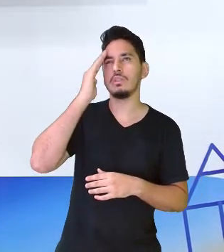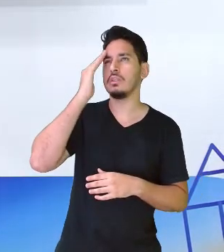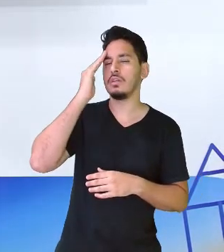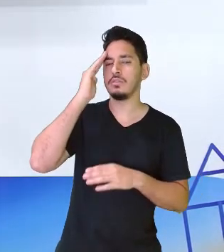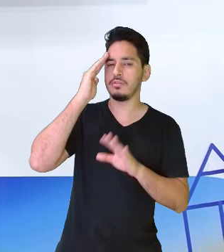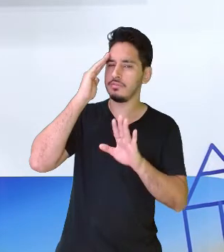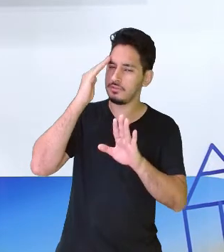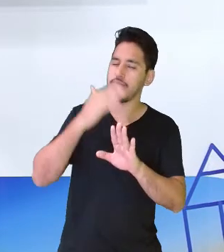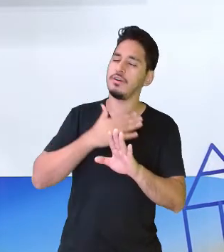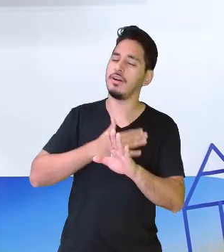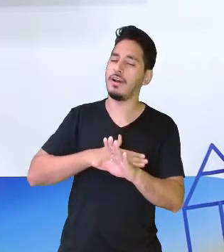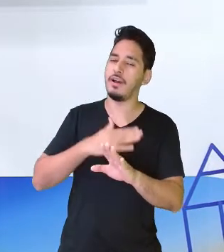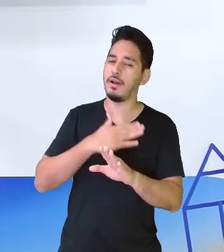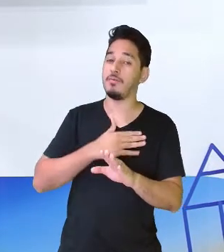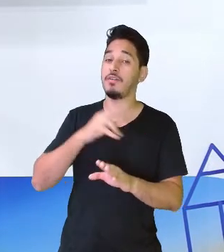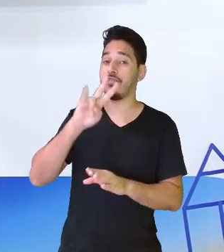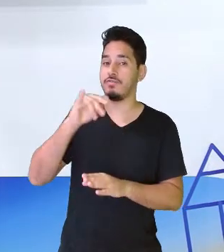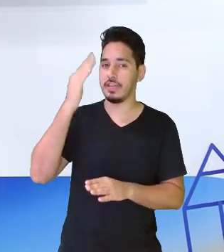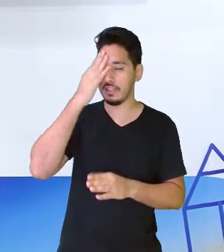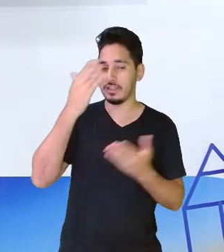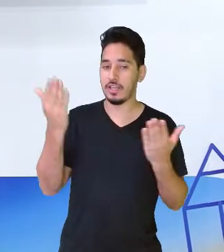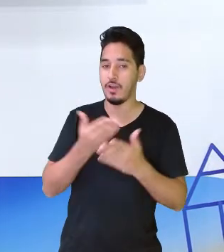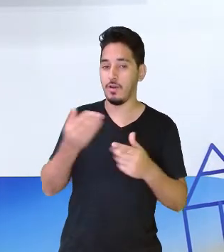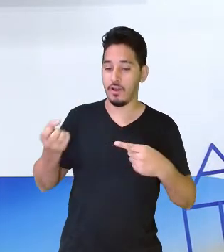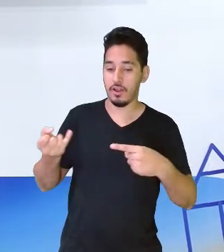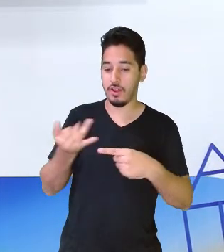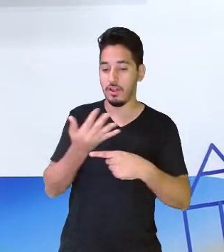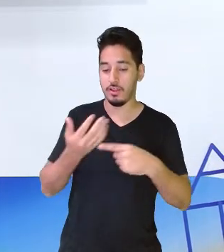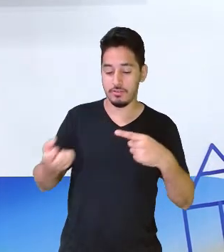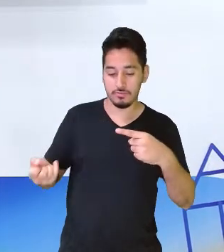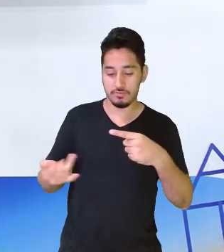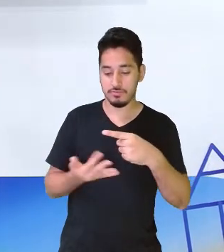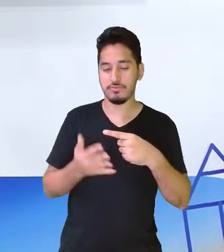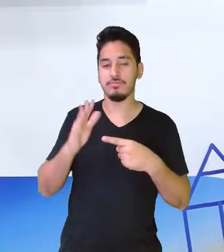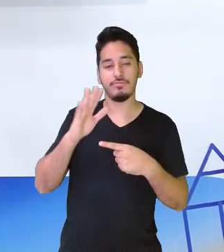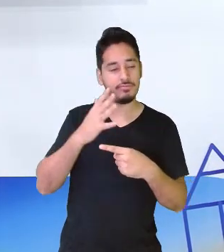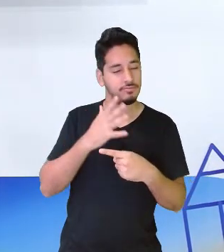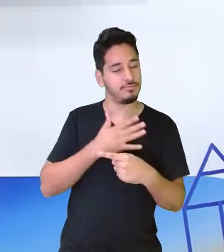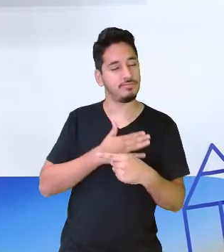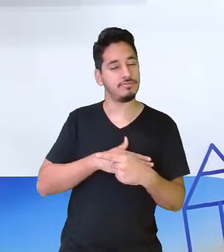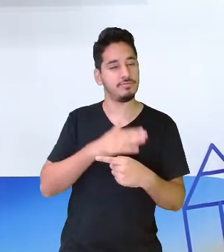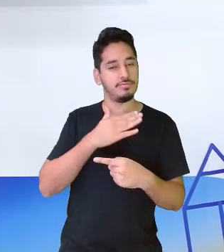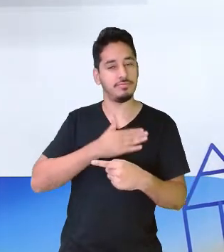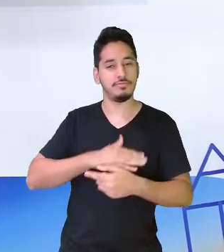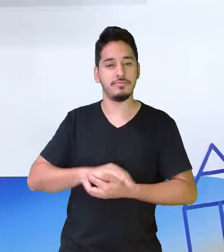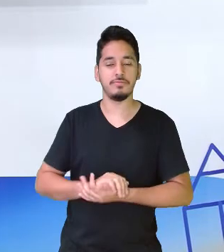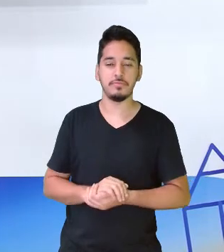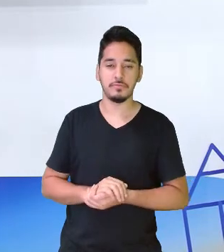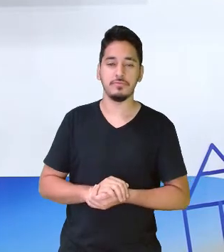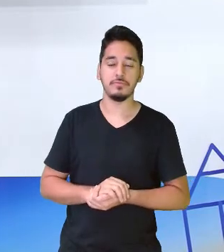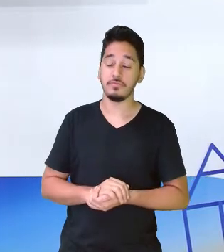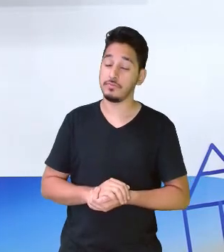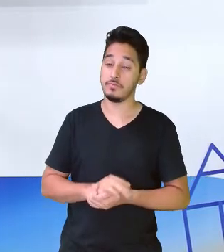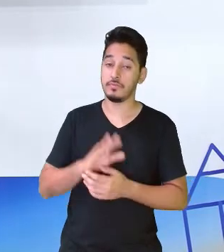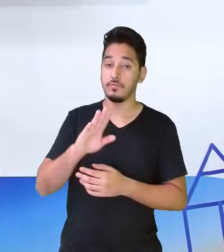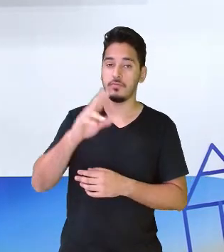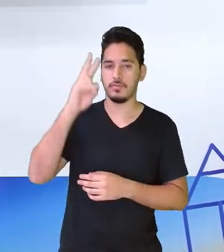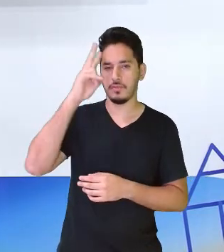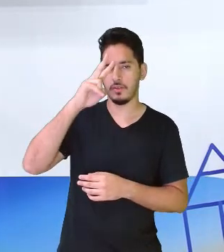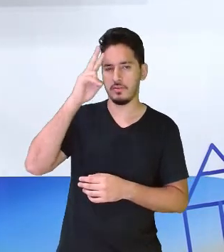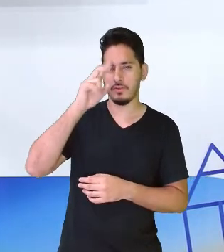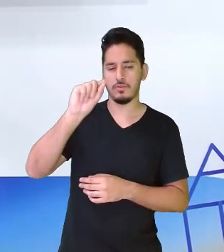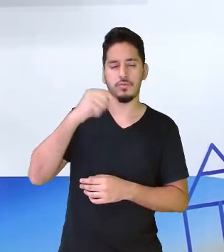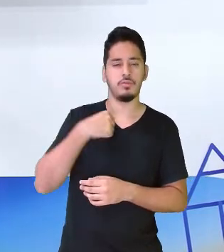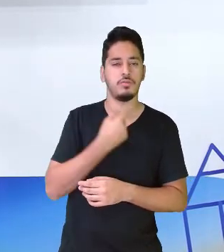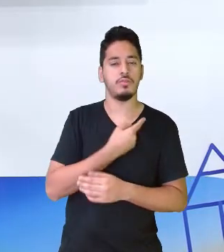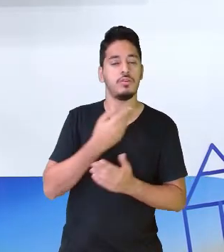compreender o conceito de fração, sairá craque daqui da aula de hoje, certo? Lembrando que a